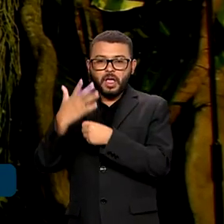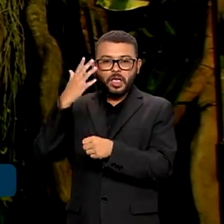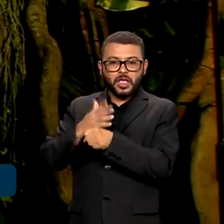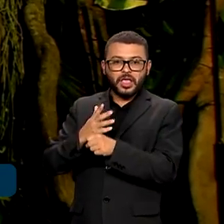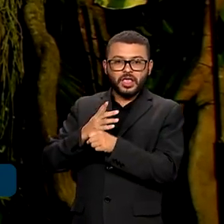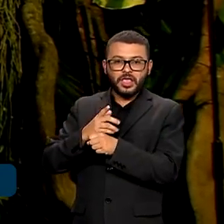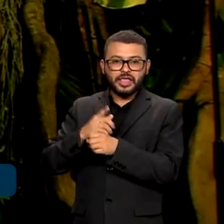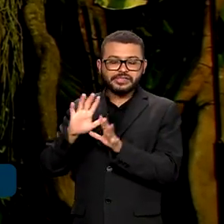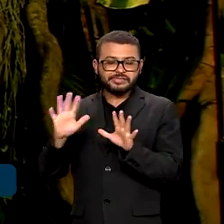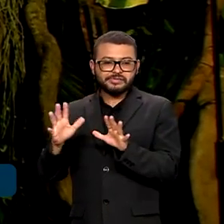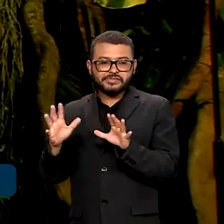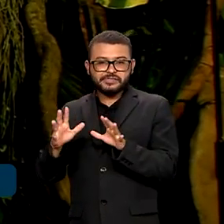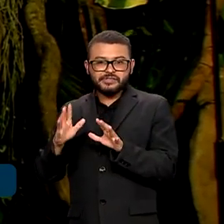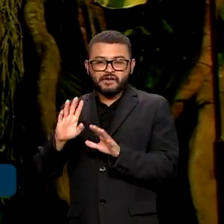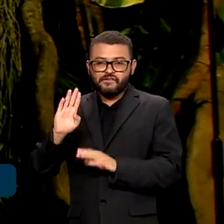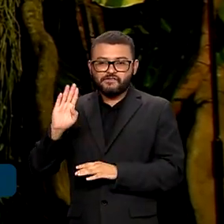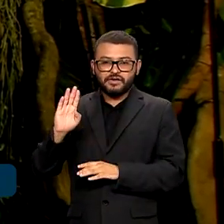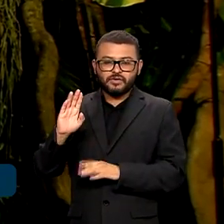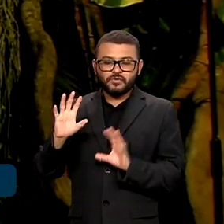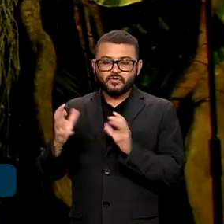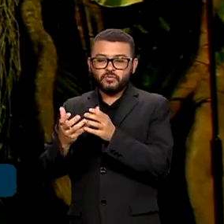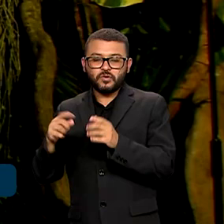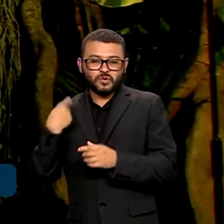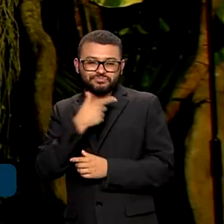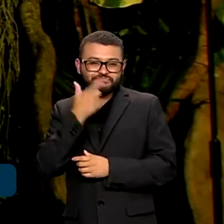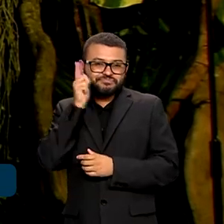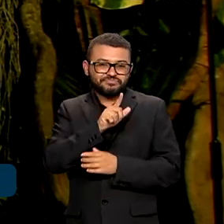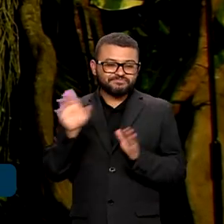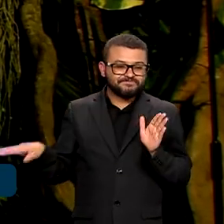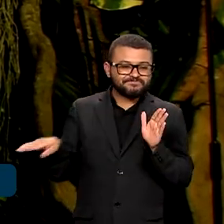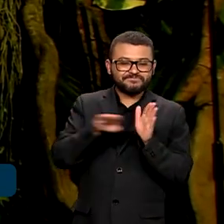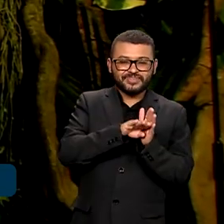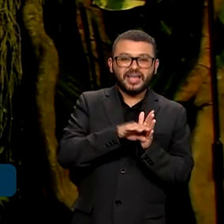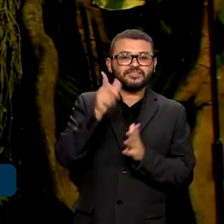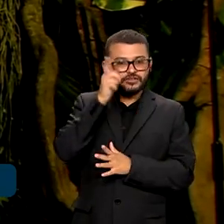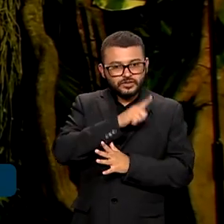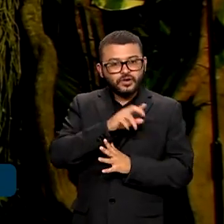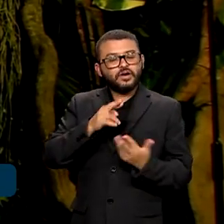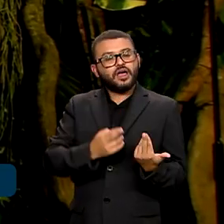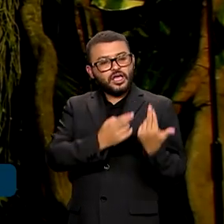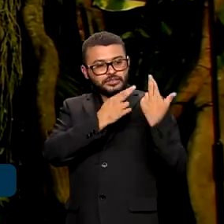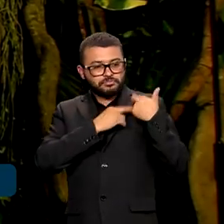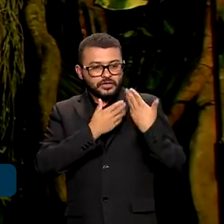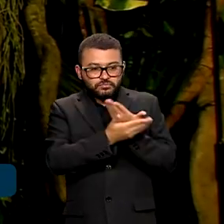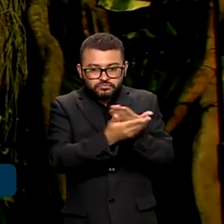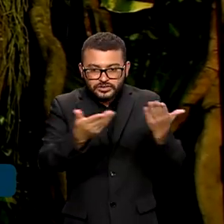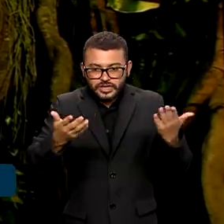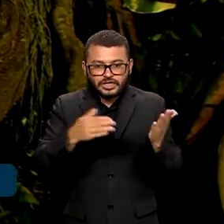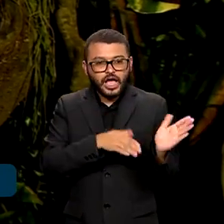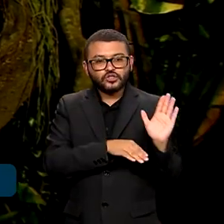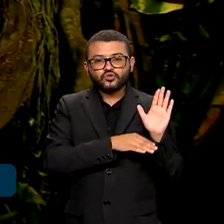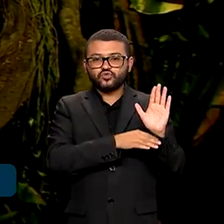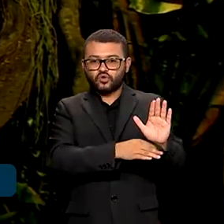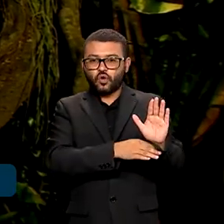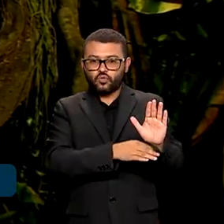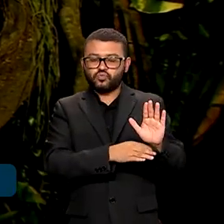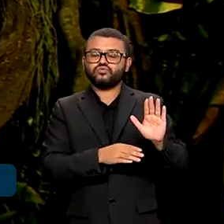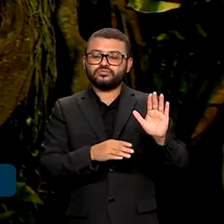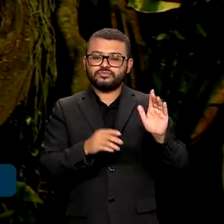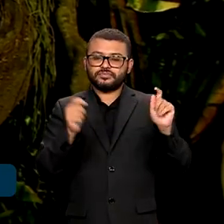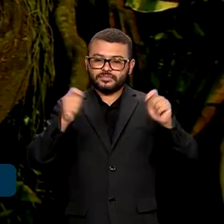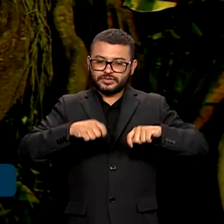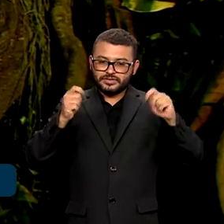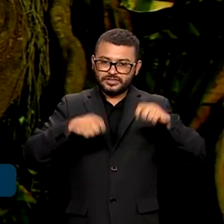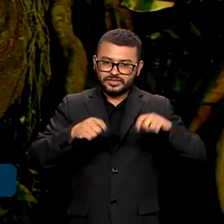aqui. E eu queria dizer a vocês que, com todo o respeito a todos que ajudaram,